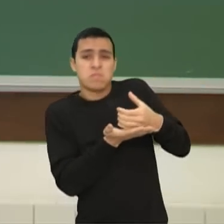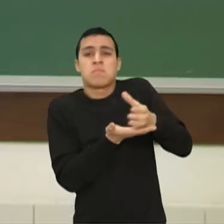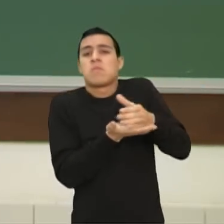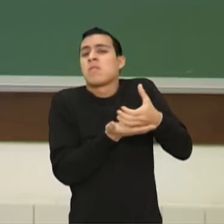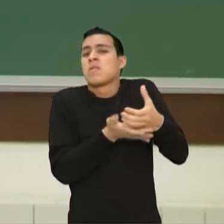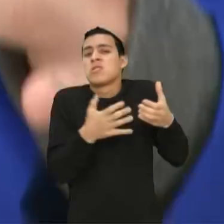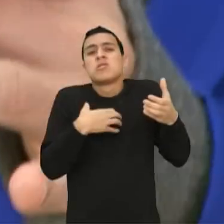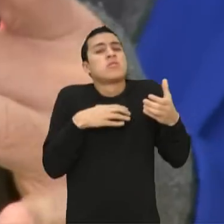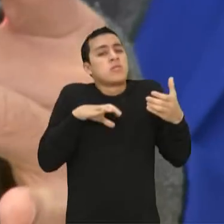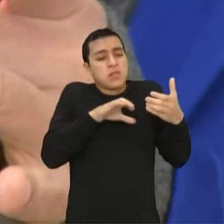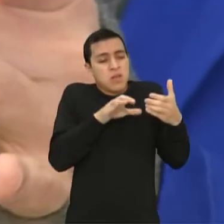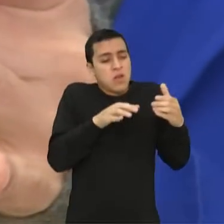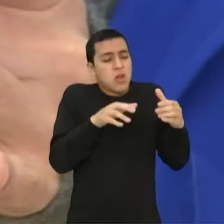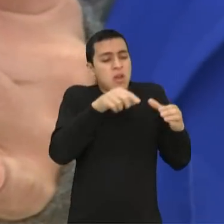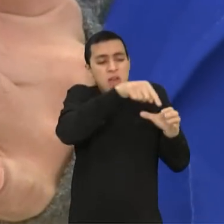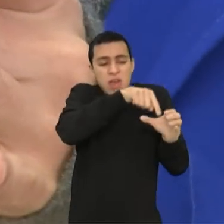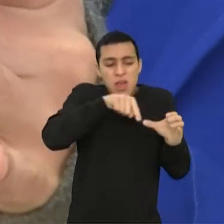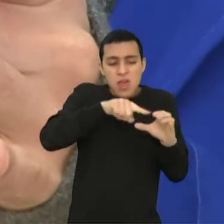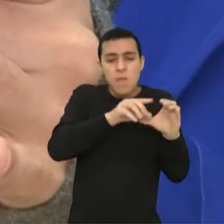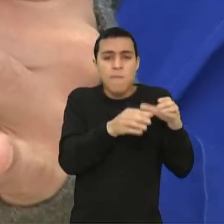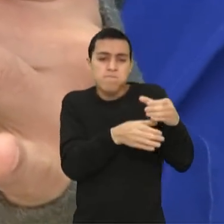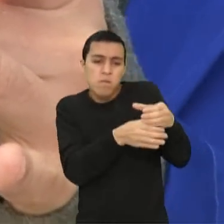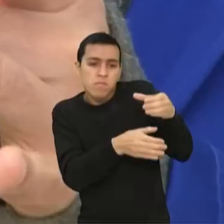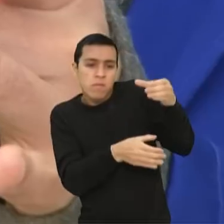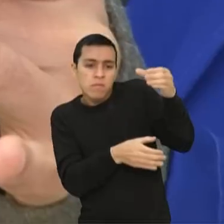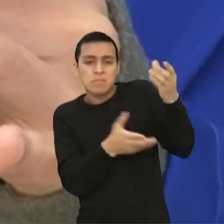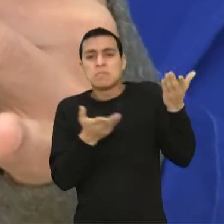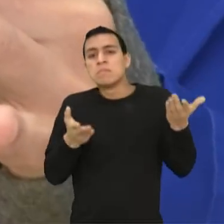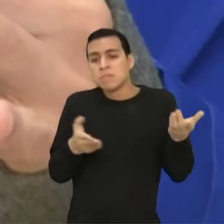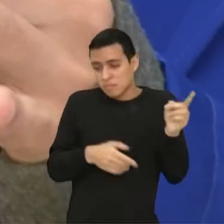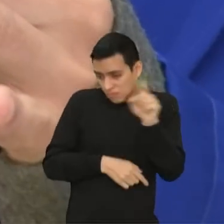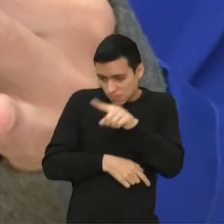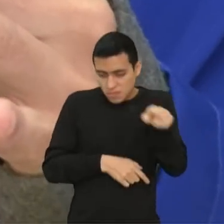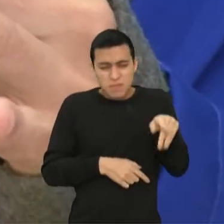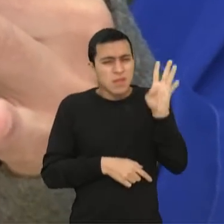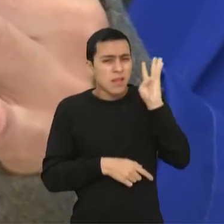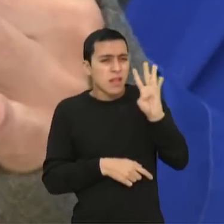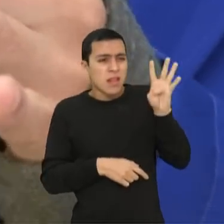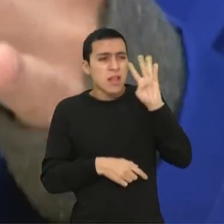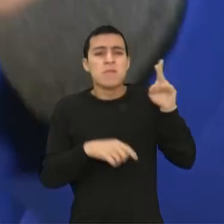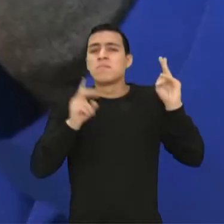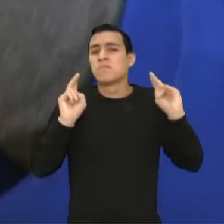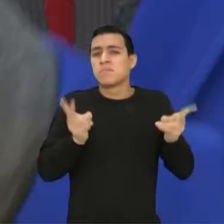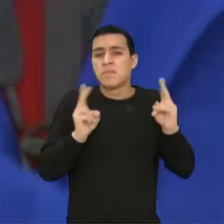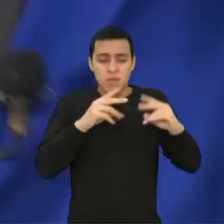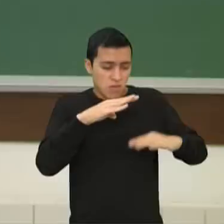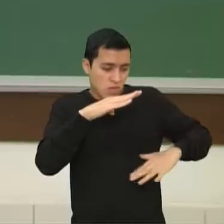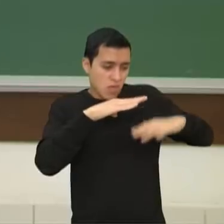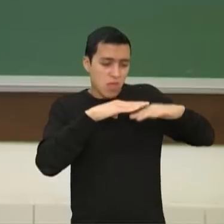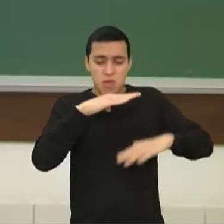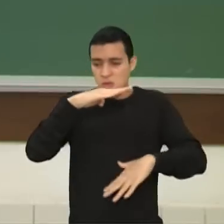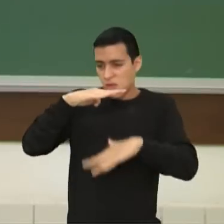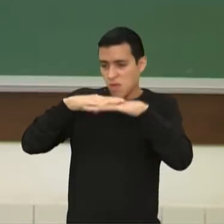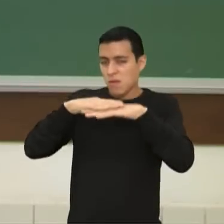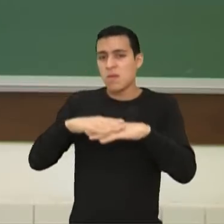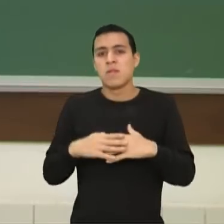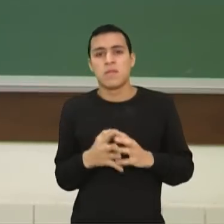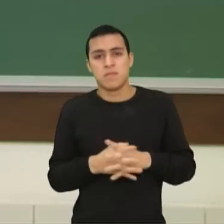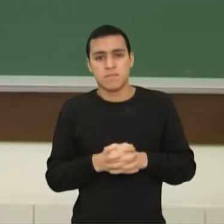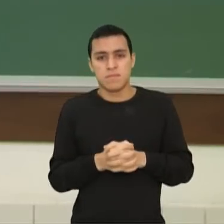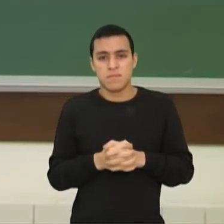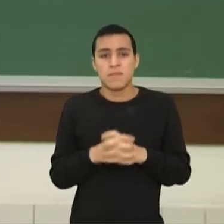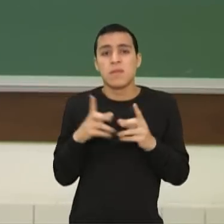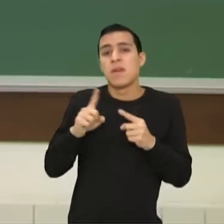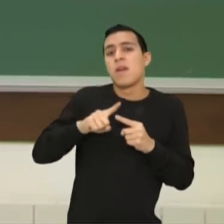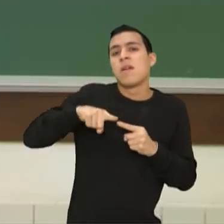nessa situação, um cilindro nessa aqui. Olha que legal, e o volume é constante. Vamos para o próximo? Vamos dar uma olhadinha,